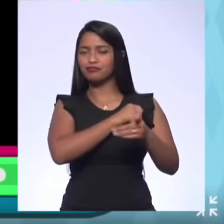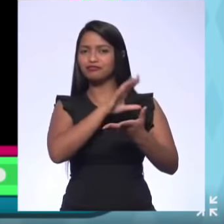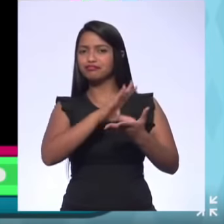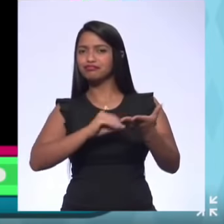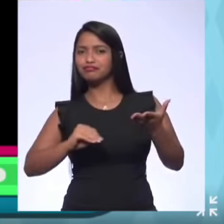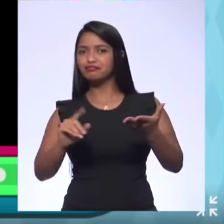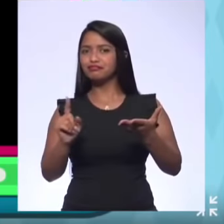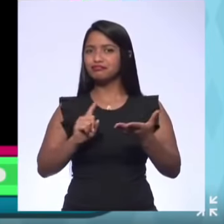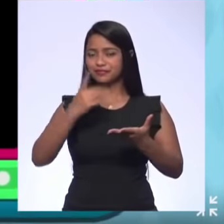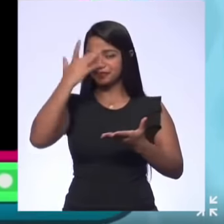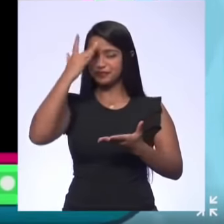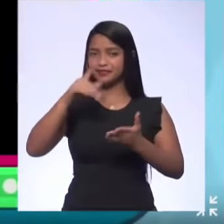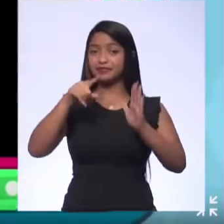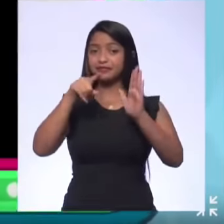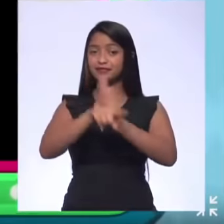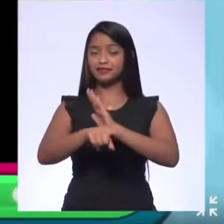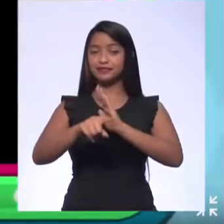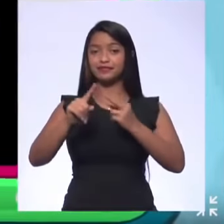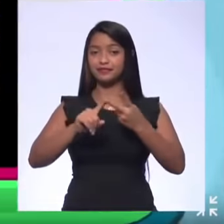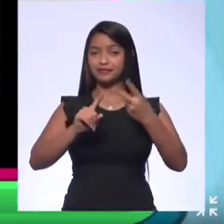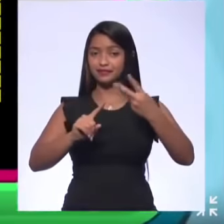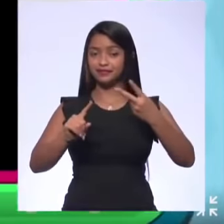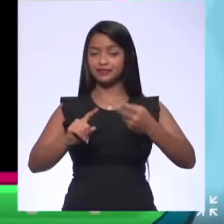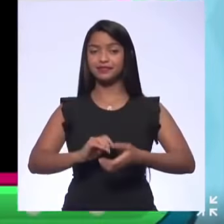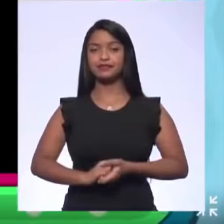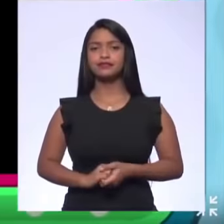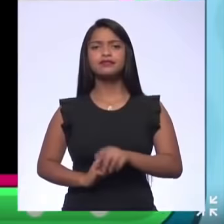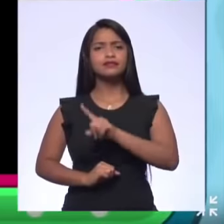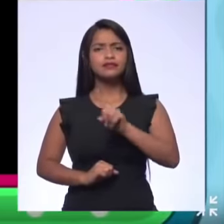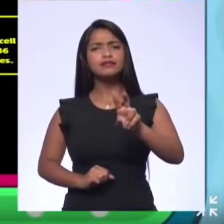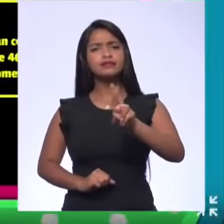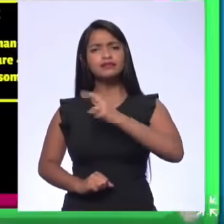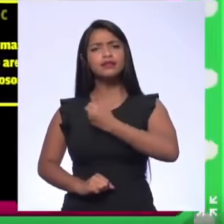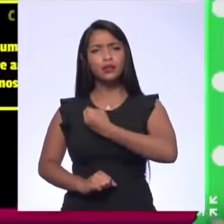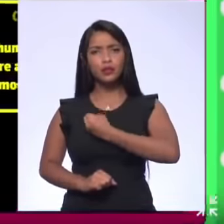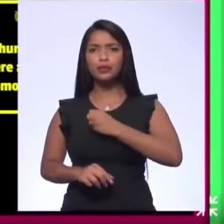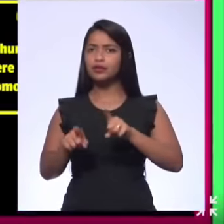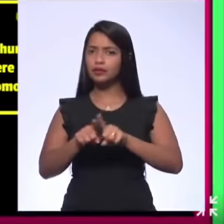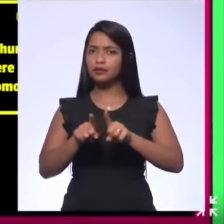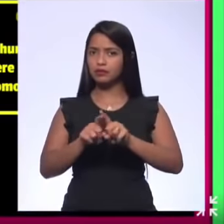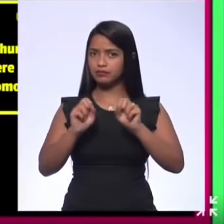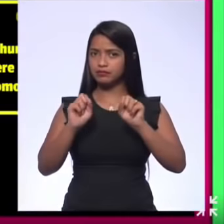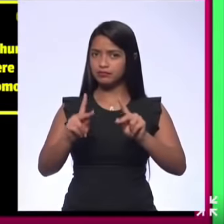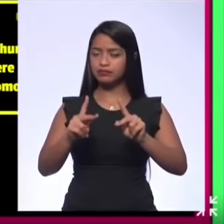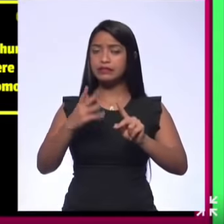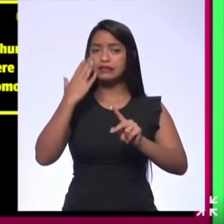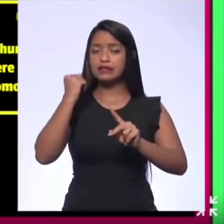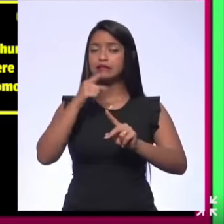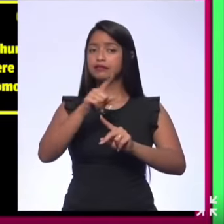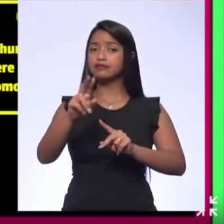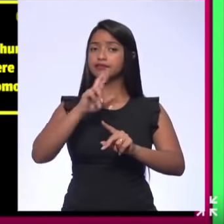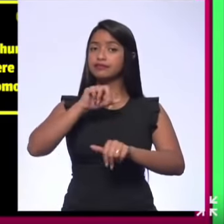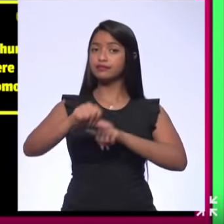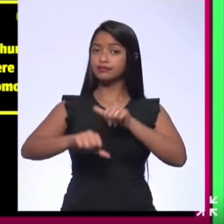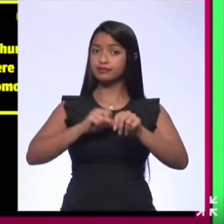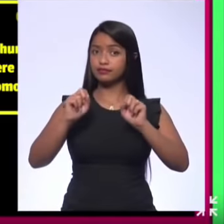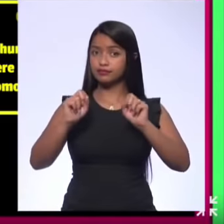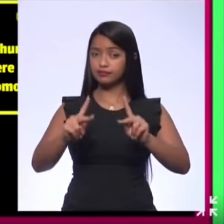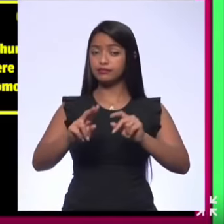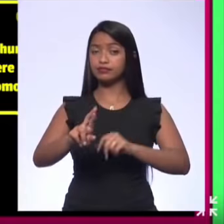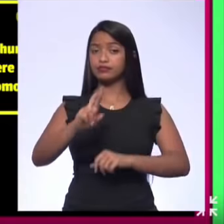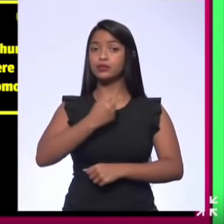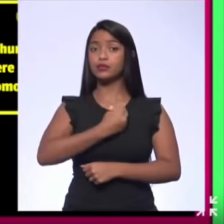Next question. Próxima pergunta. Coloquem o número, gente, pra gente saber se que vocês mudaram a resposta, tá? Isso, coloque em número